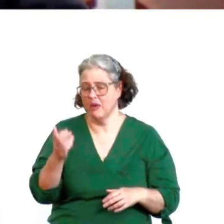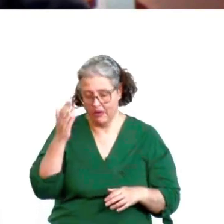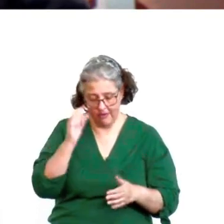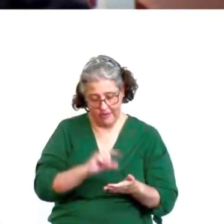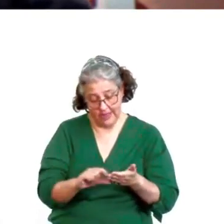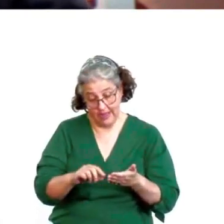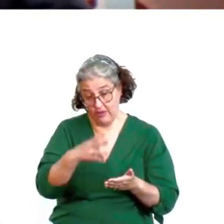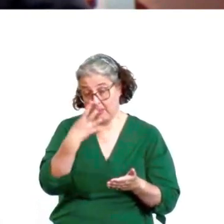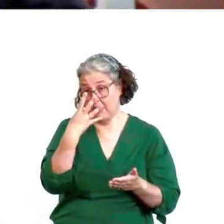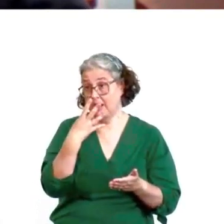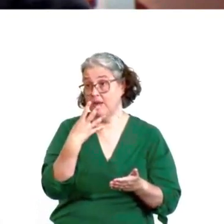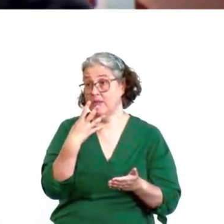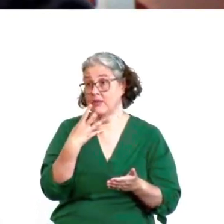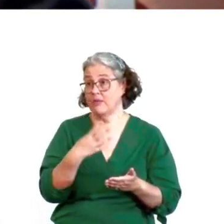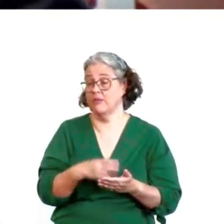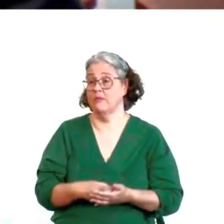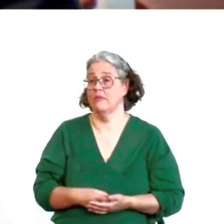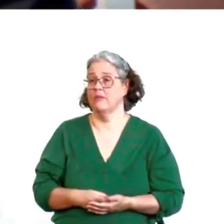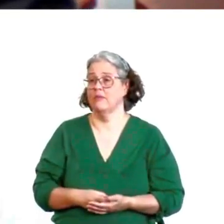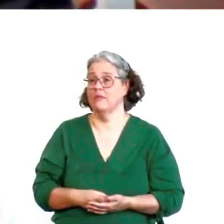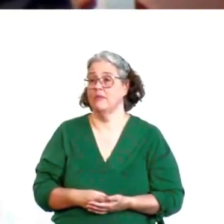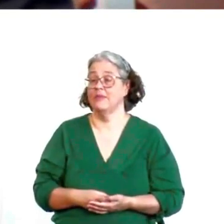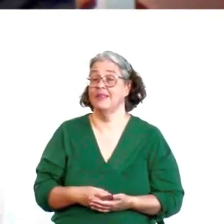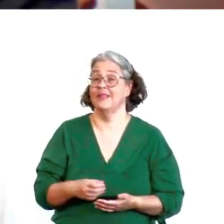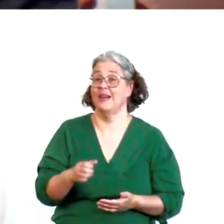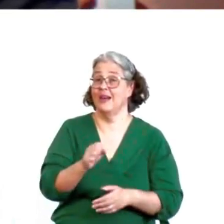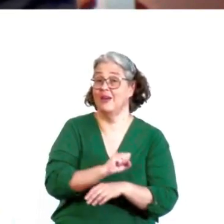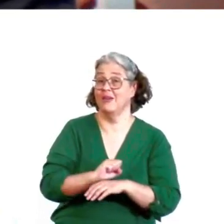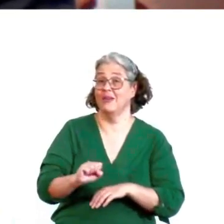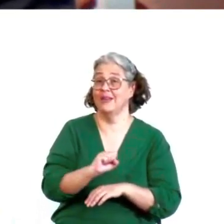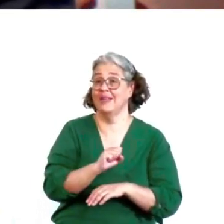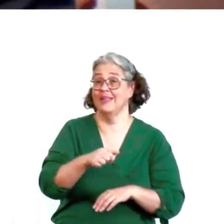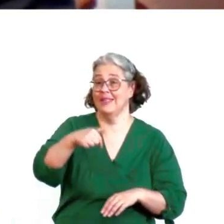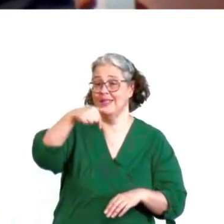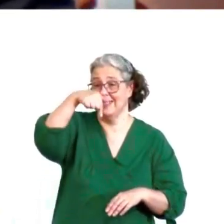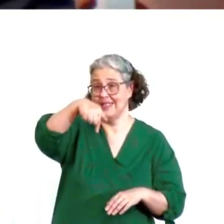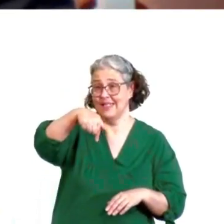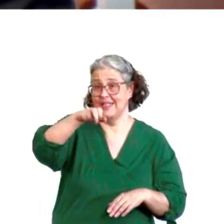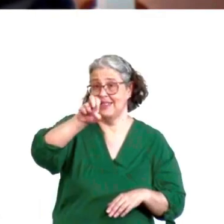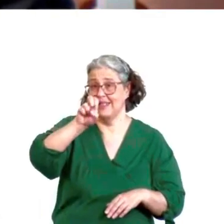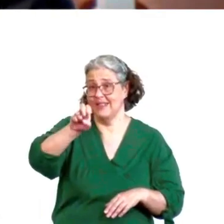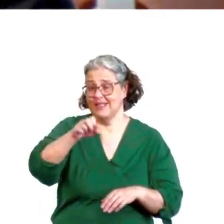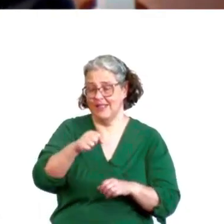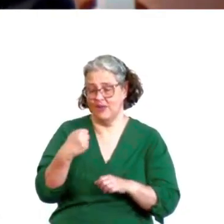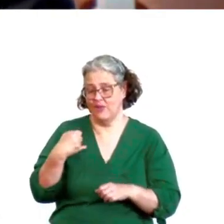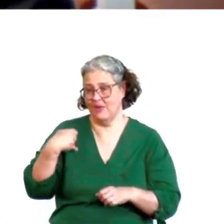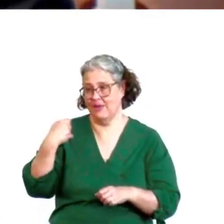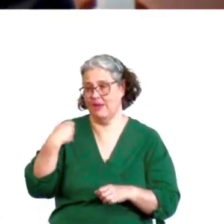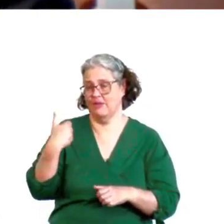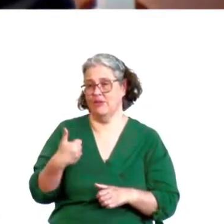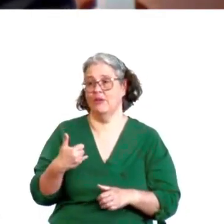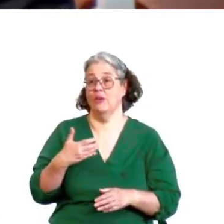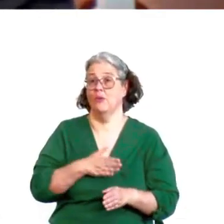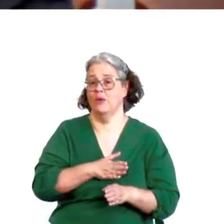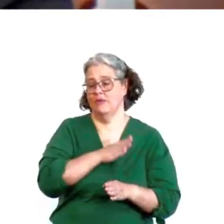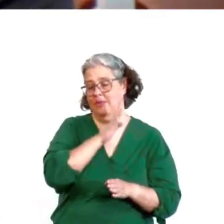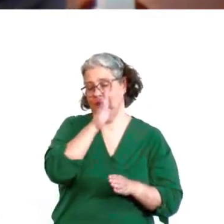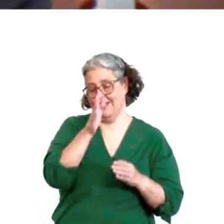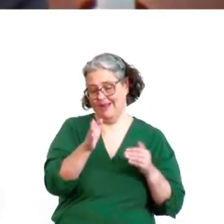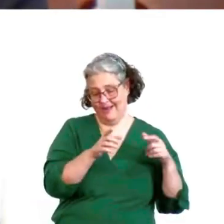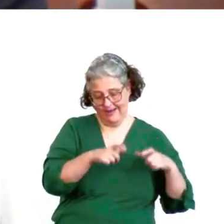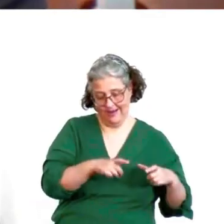Senhor, e Ló foi com ele. Tinha Abraão 75 anos, quando saiu de